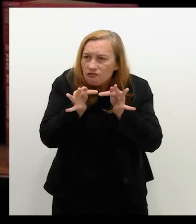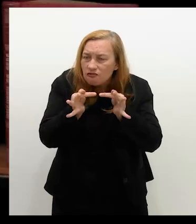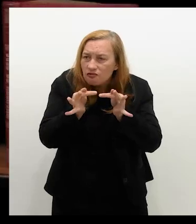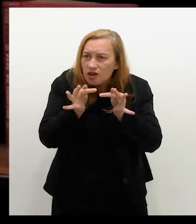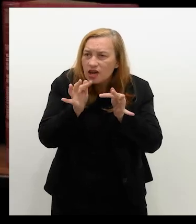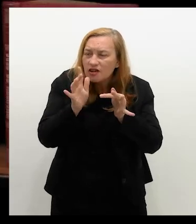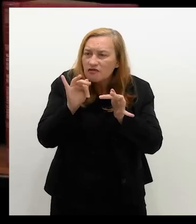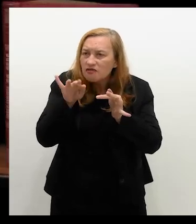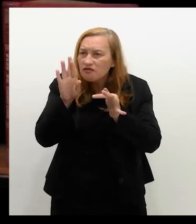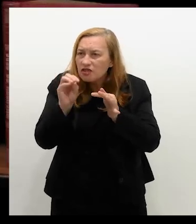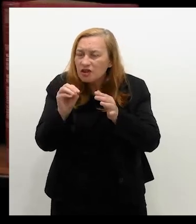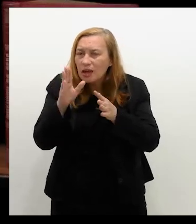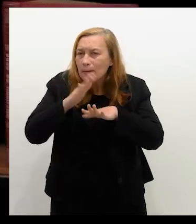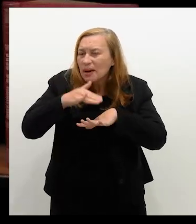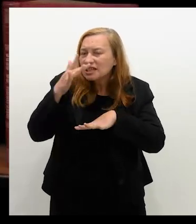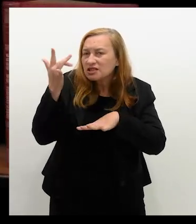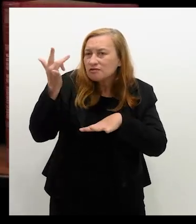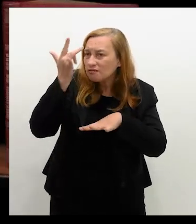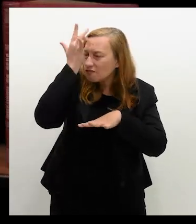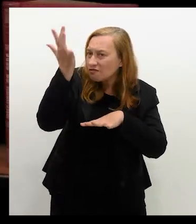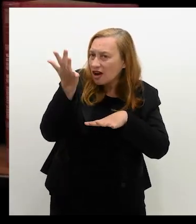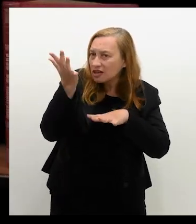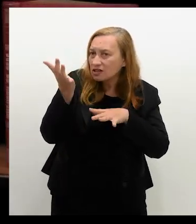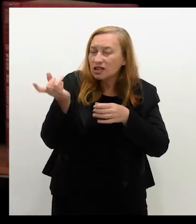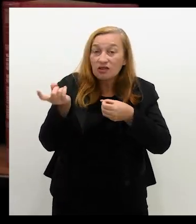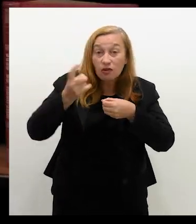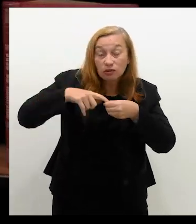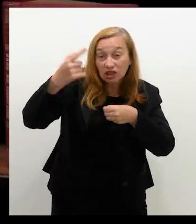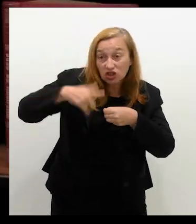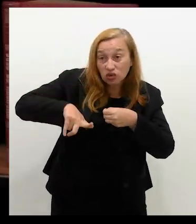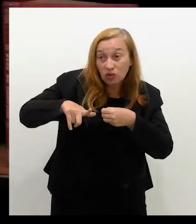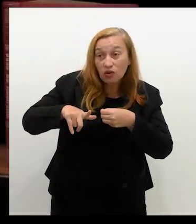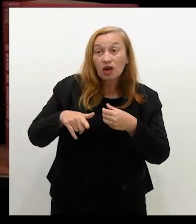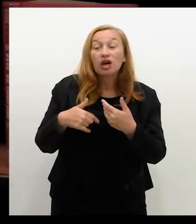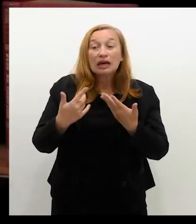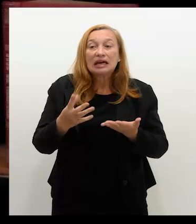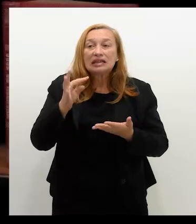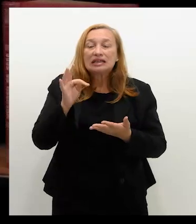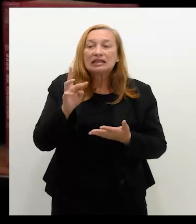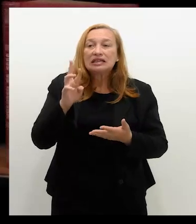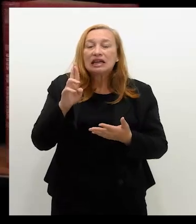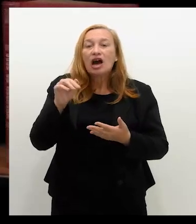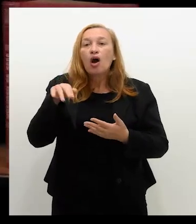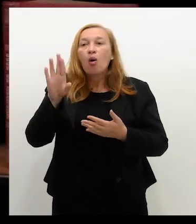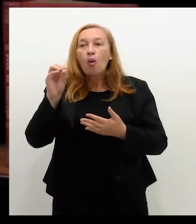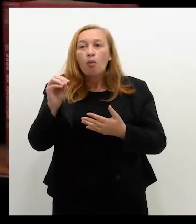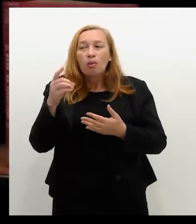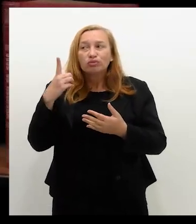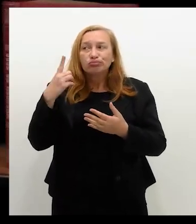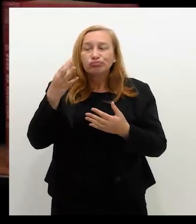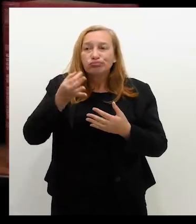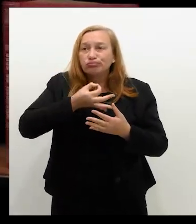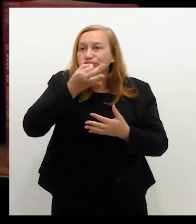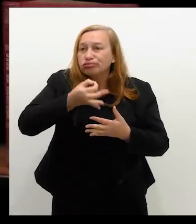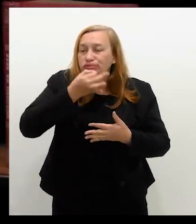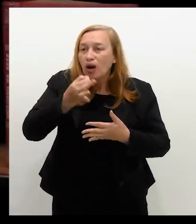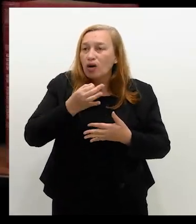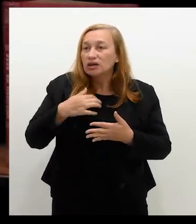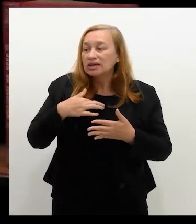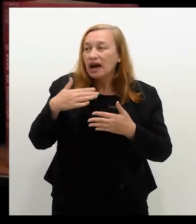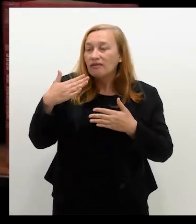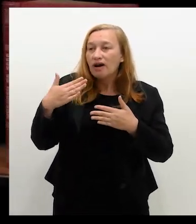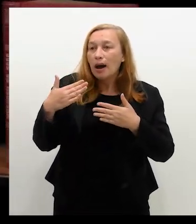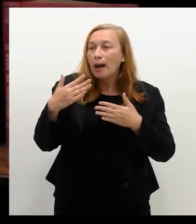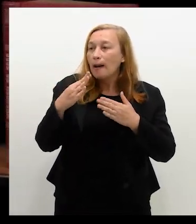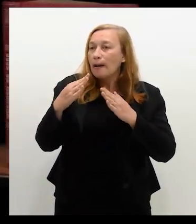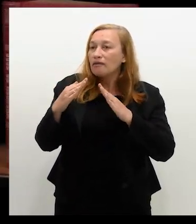menos pressão ali, então é mais fácil dele se regenerar sozinho. Trauma acústico. Eu estava perto de um lugar, deram